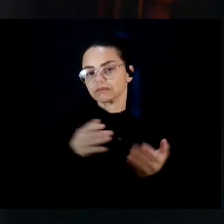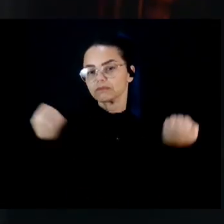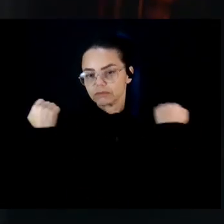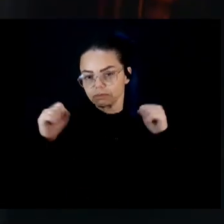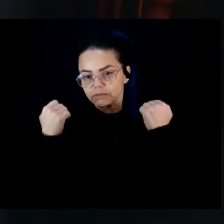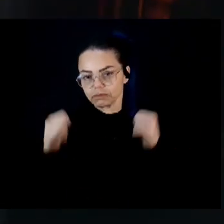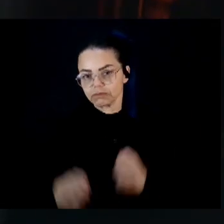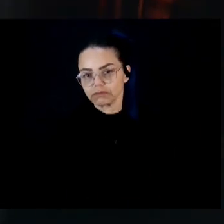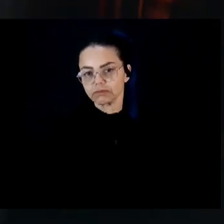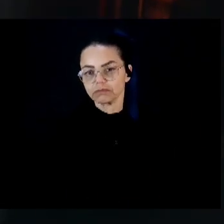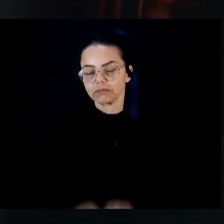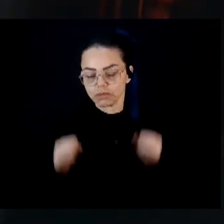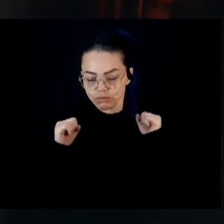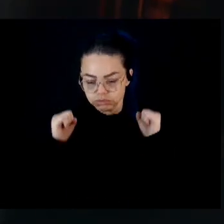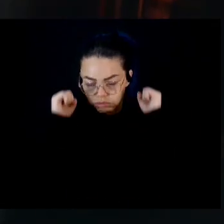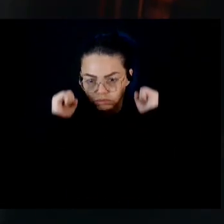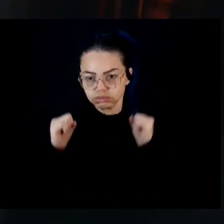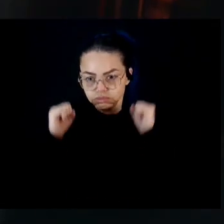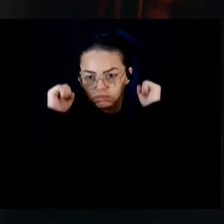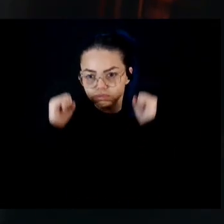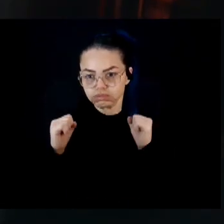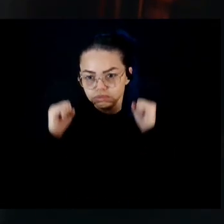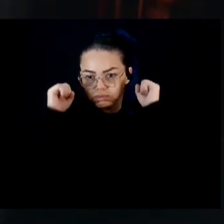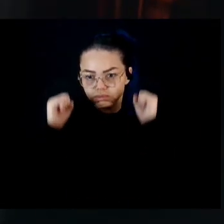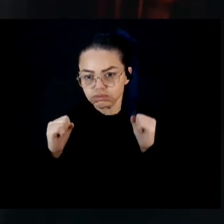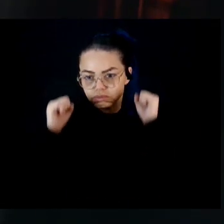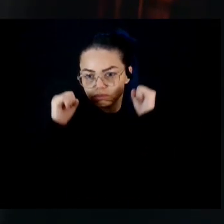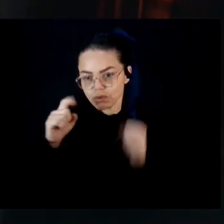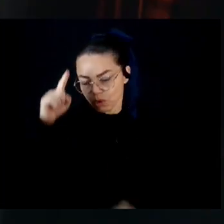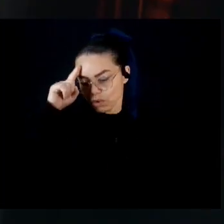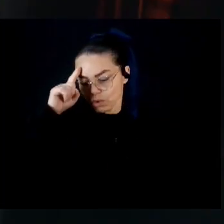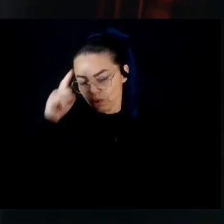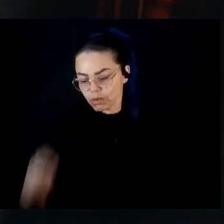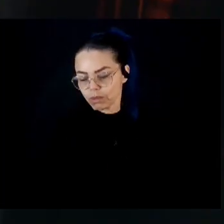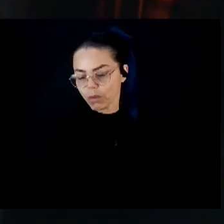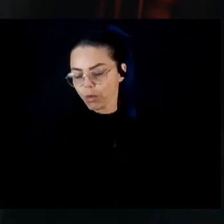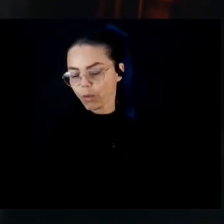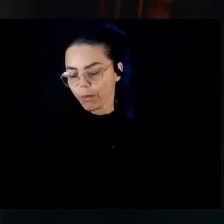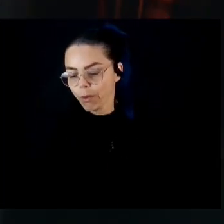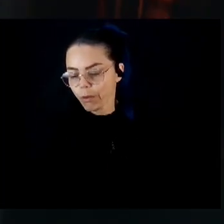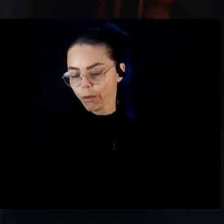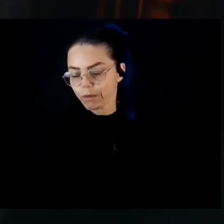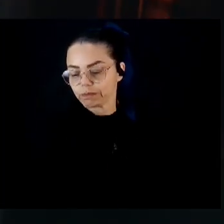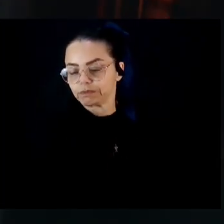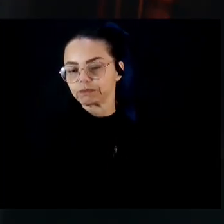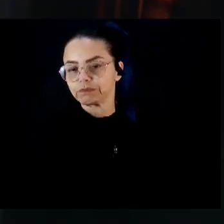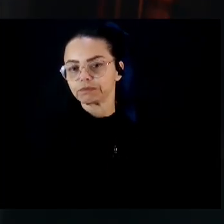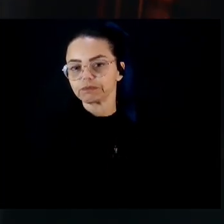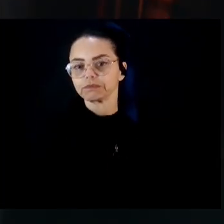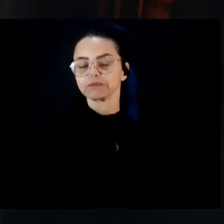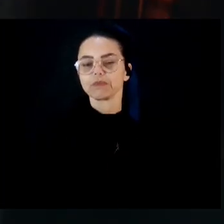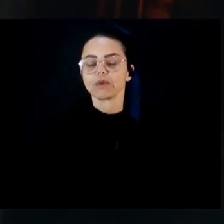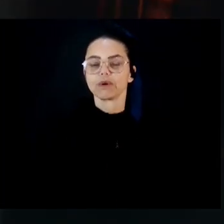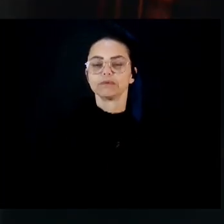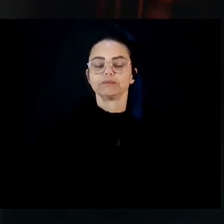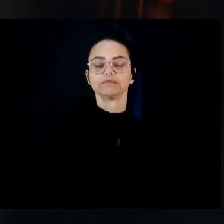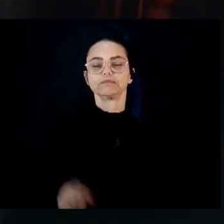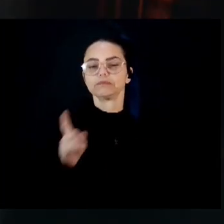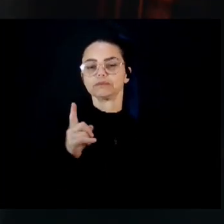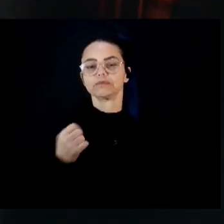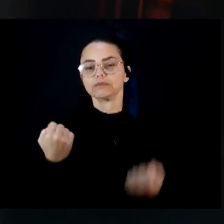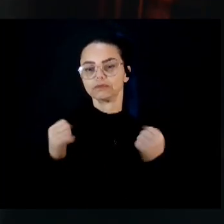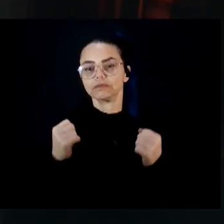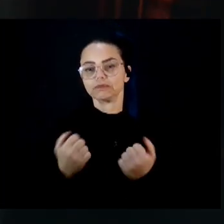faz academia diariamente, o pessoal que vai 2 vezes por semana, o pessoal que não vai para academia, tem gente que